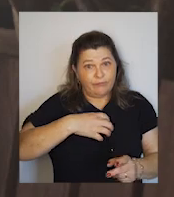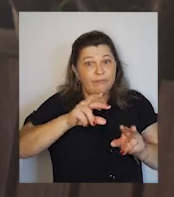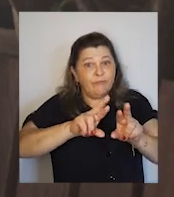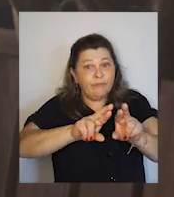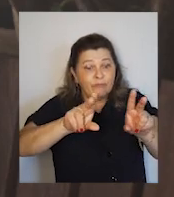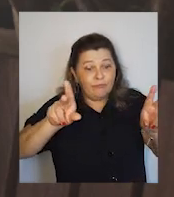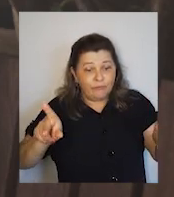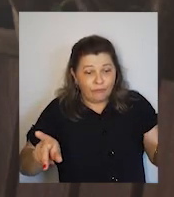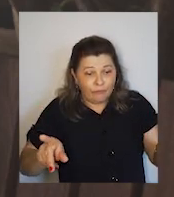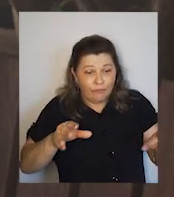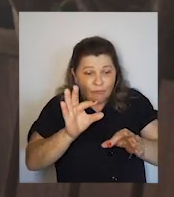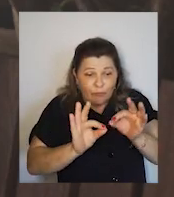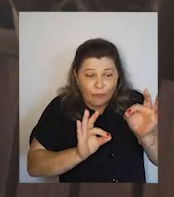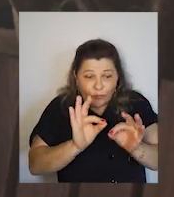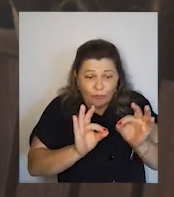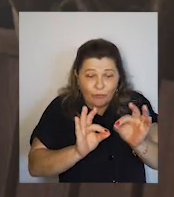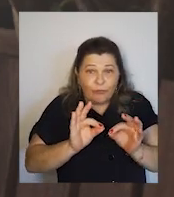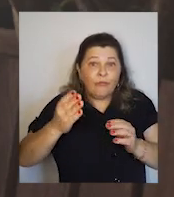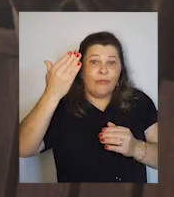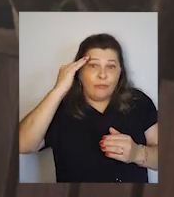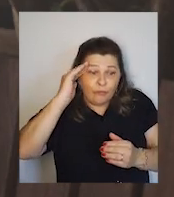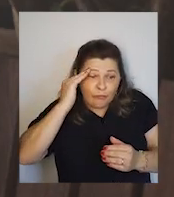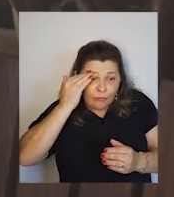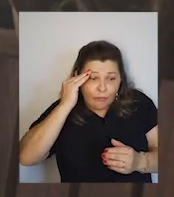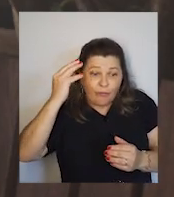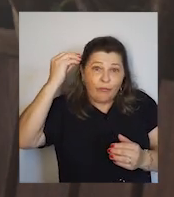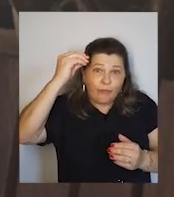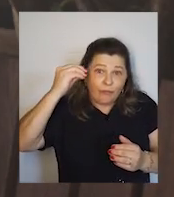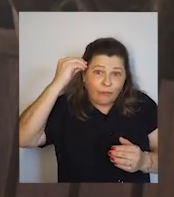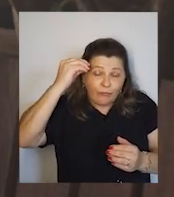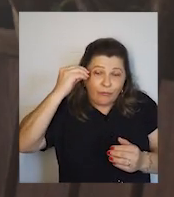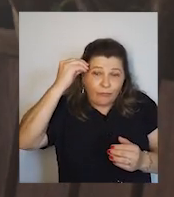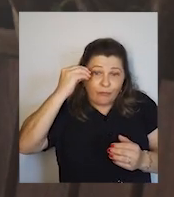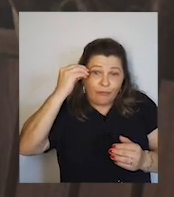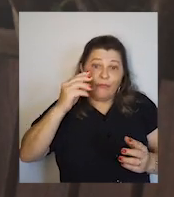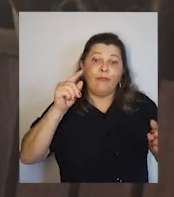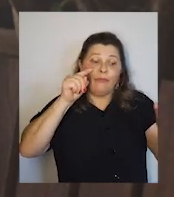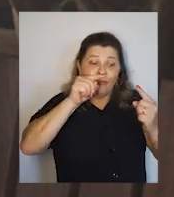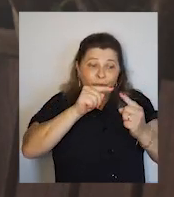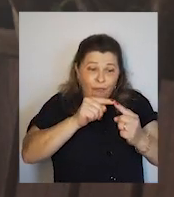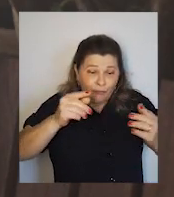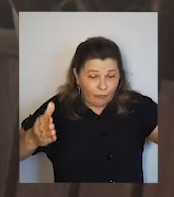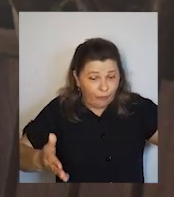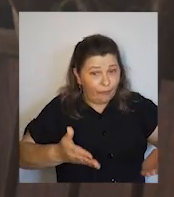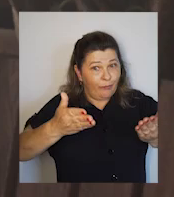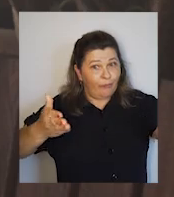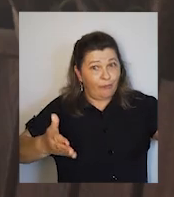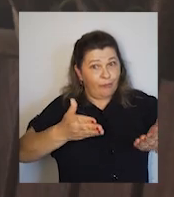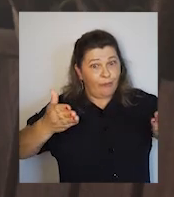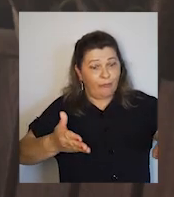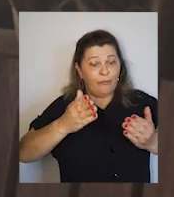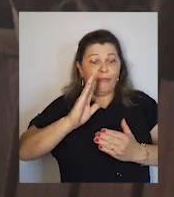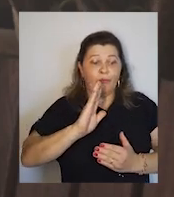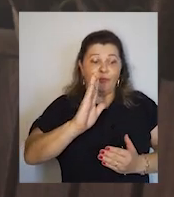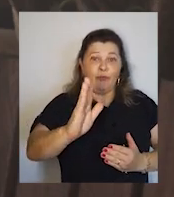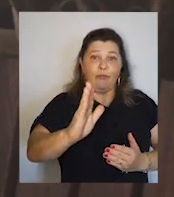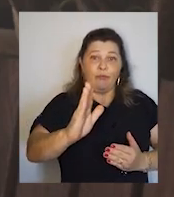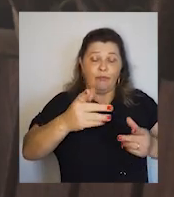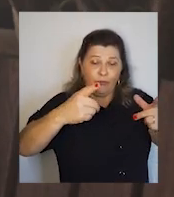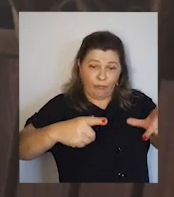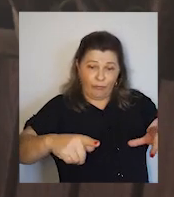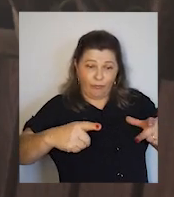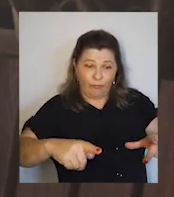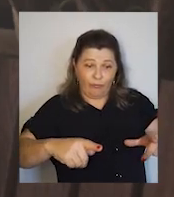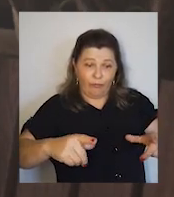distinta. E o projeto busca, então, compreender essas experiências específicas para promover uma presença direta nesses